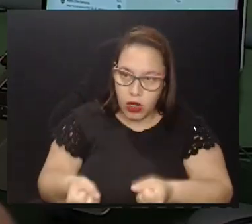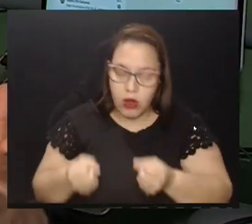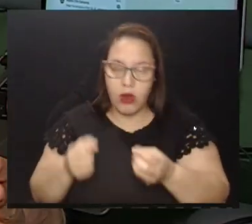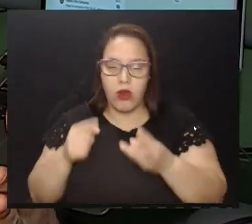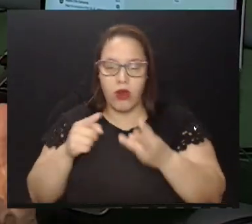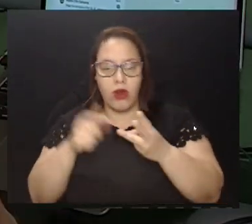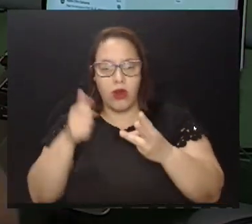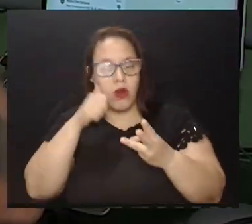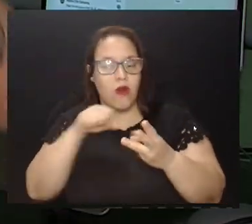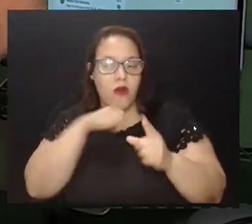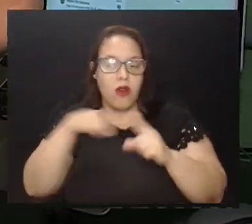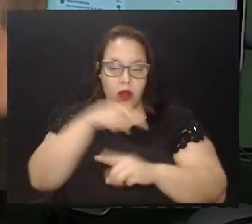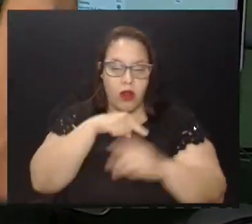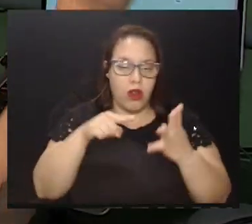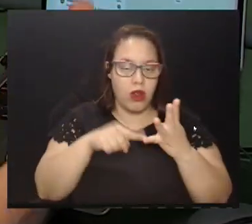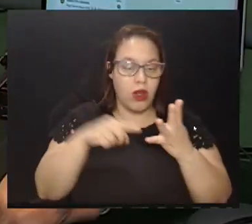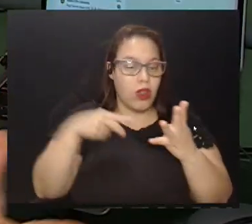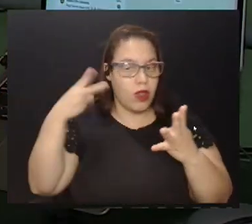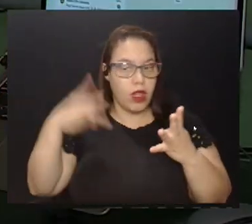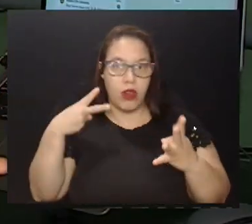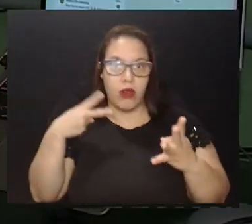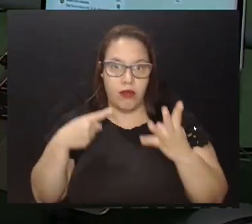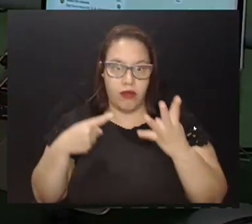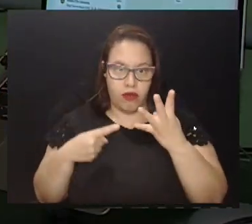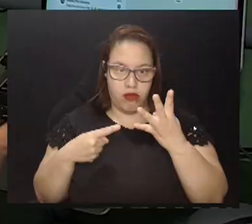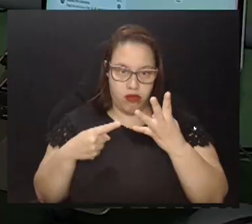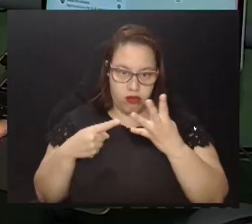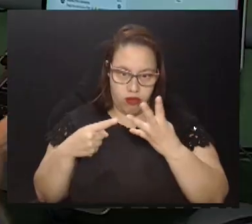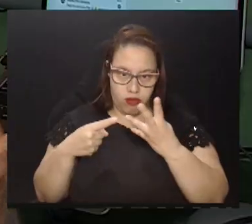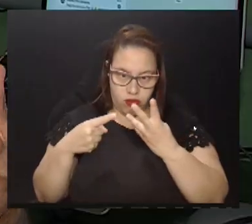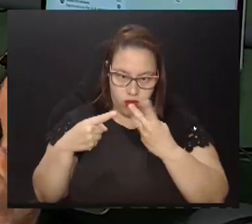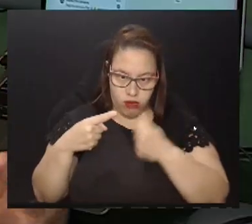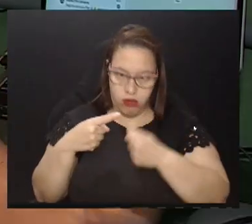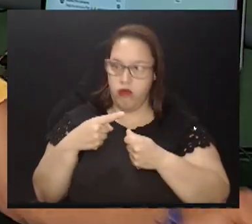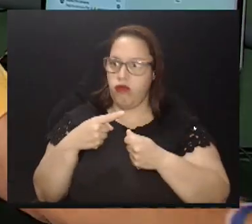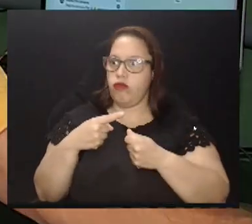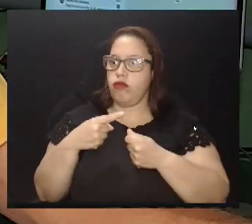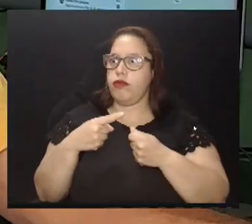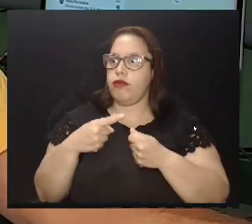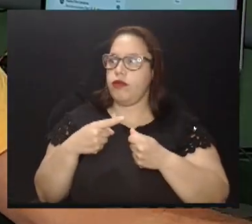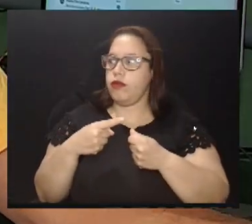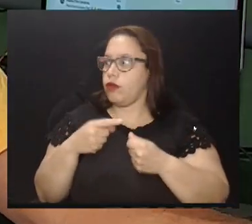vereadora. Me parece um universo muito interessante e rico de